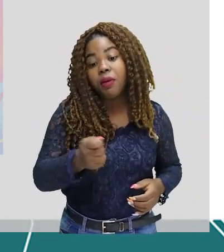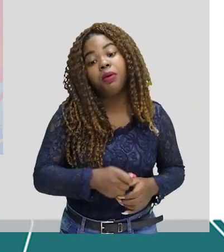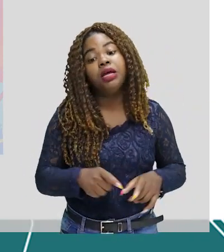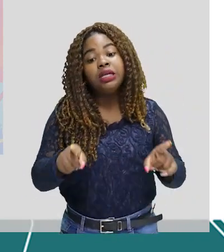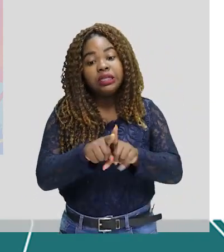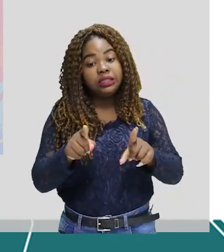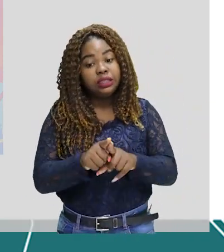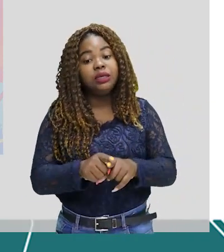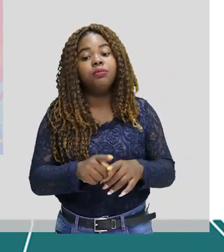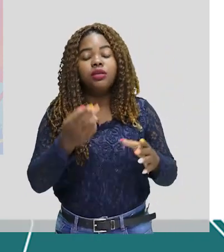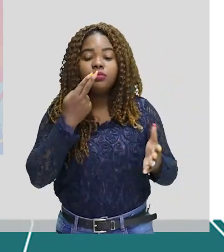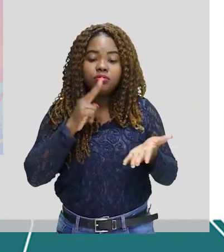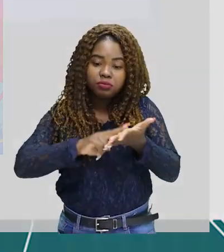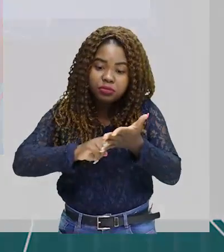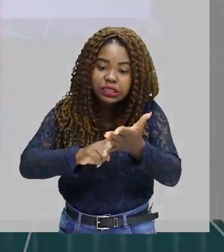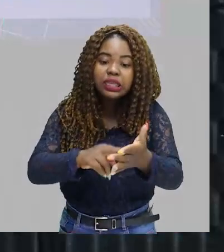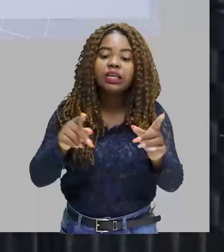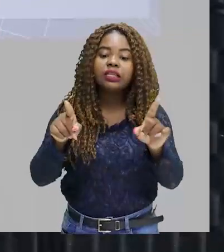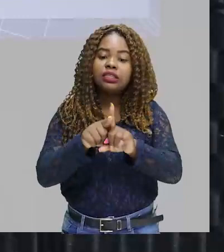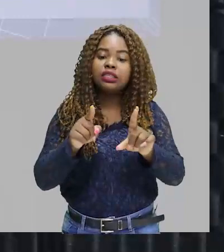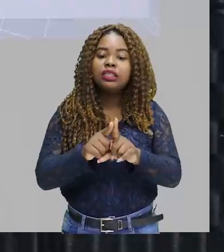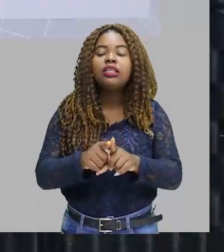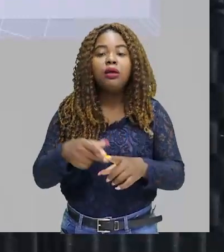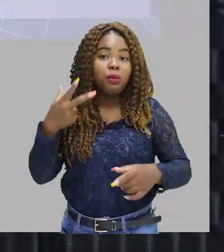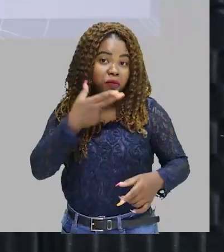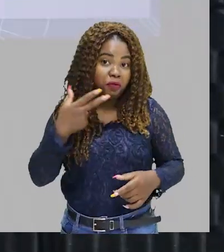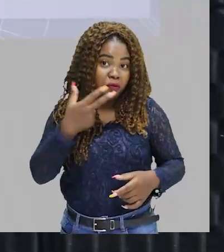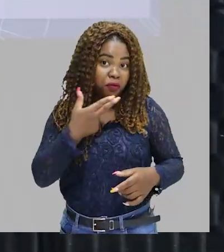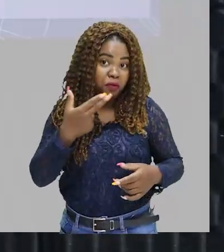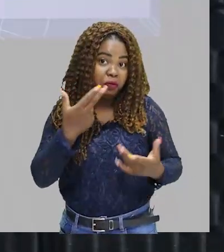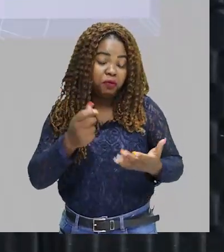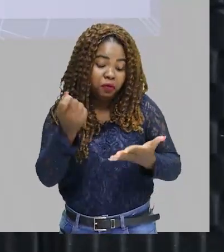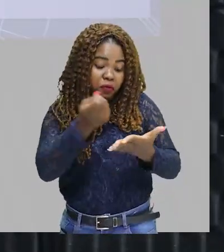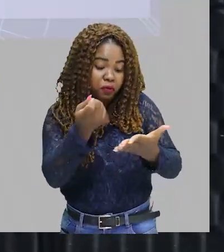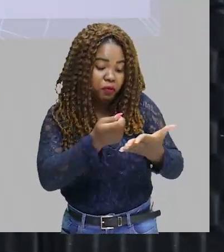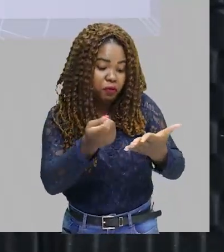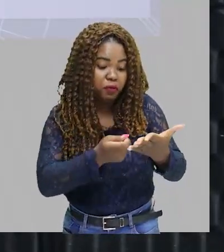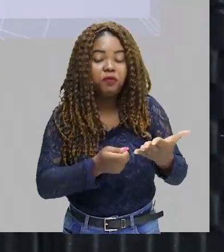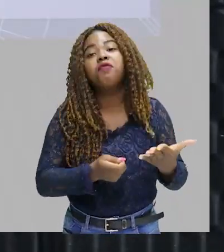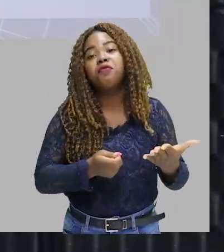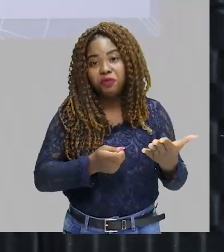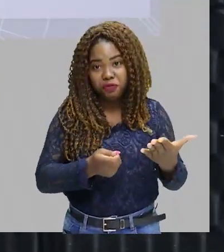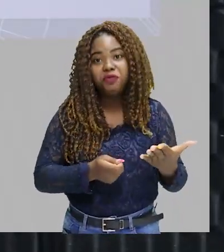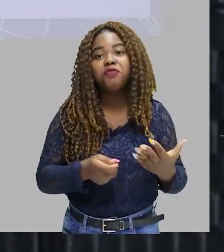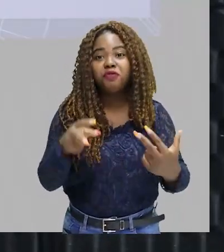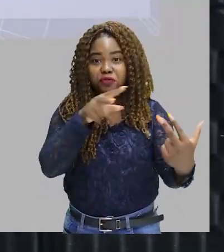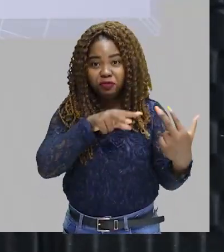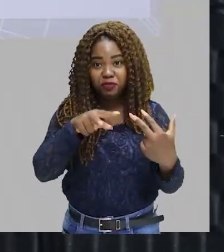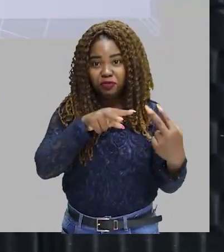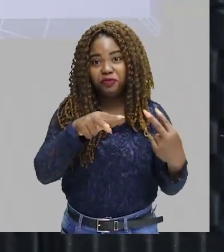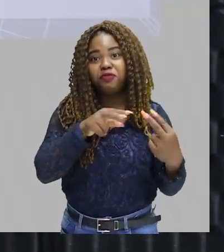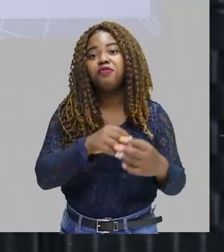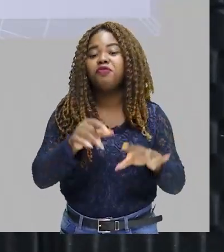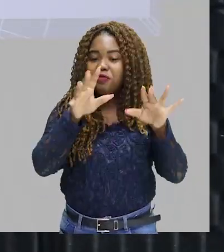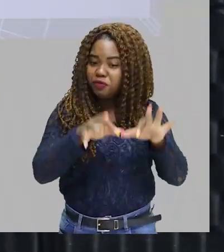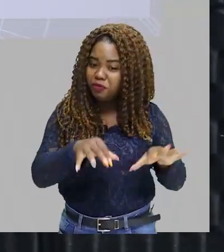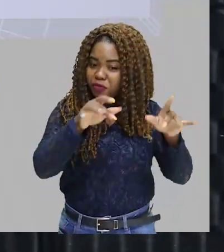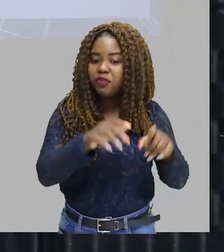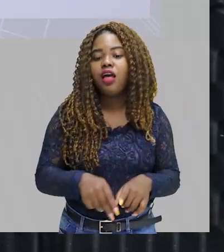né? Até quando a gente escreve mesmo, fazendo aquela fofoquinha rápida ali para a amiga, né? Notícias em